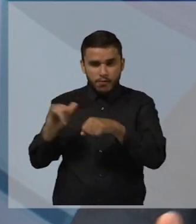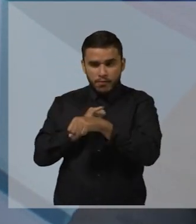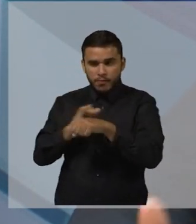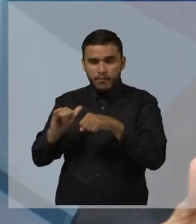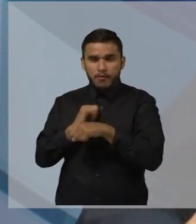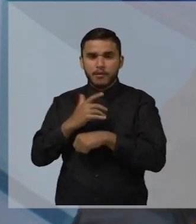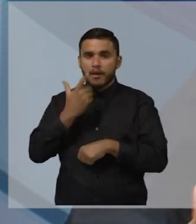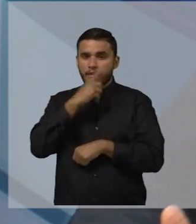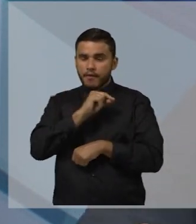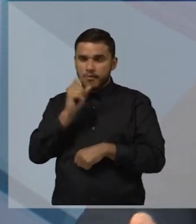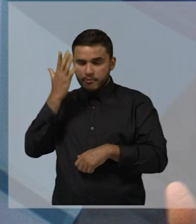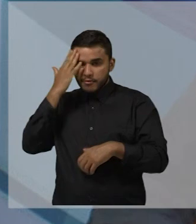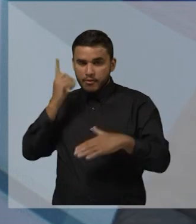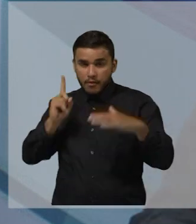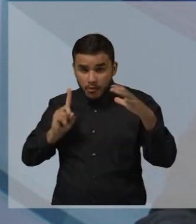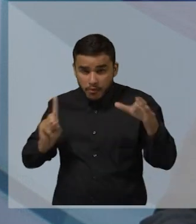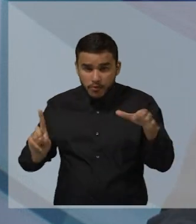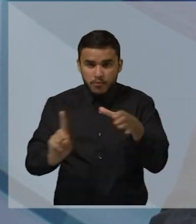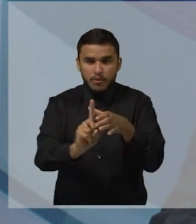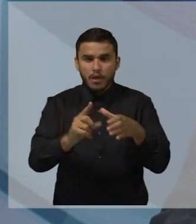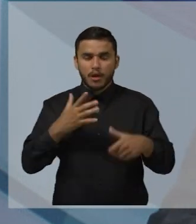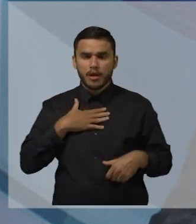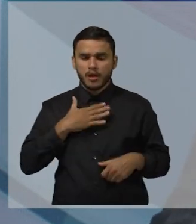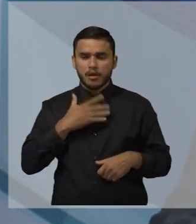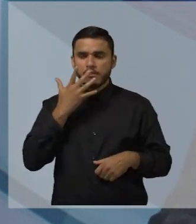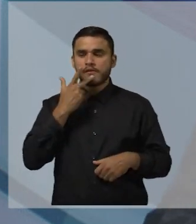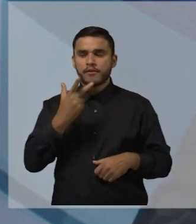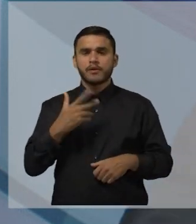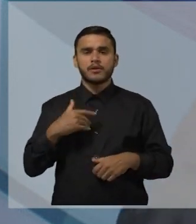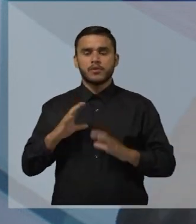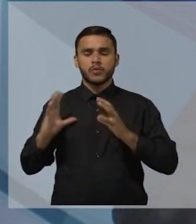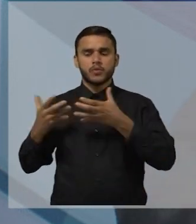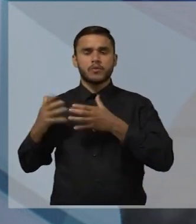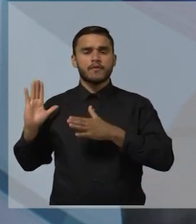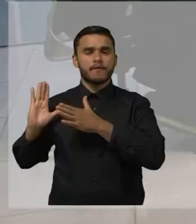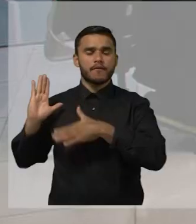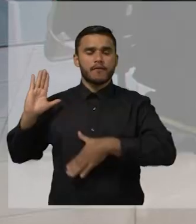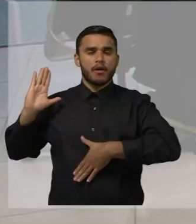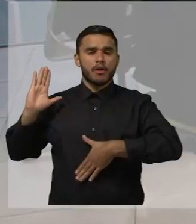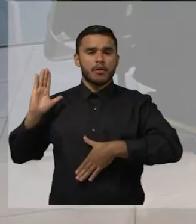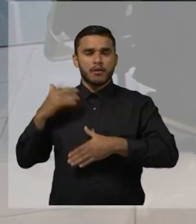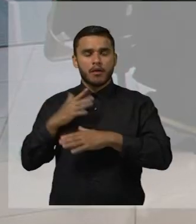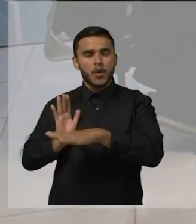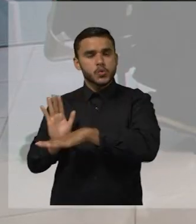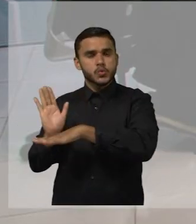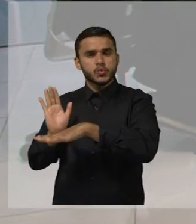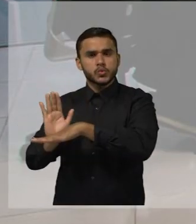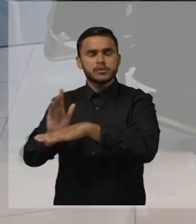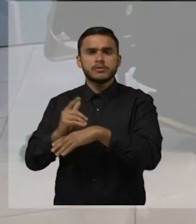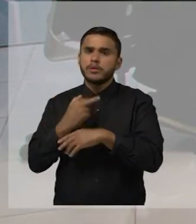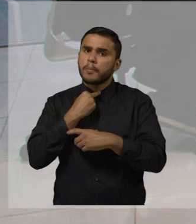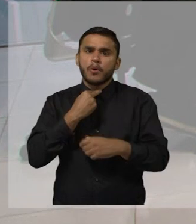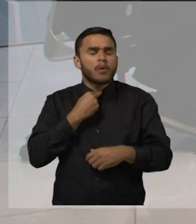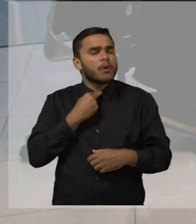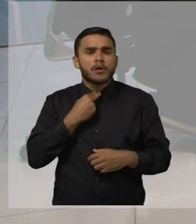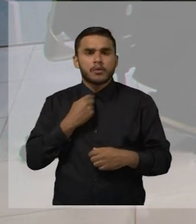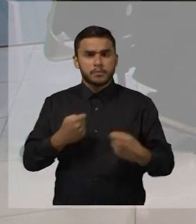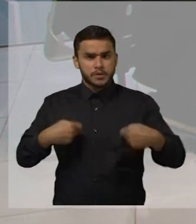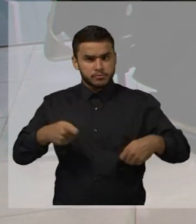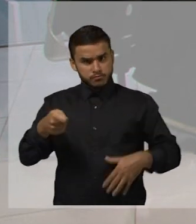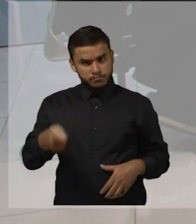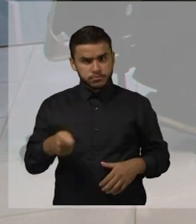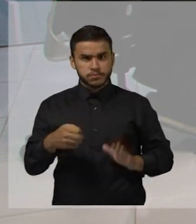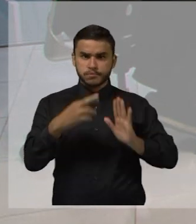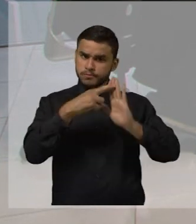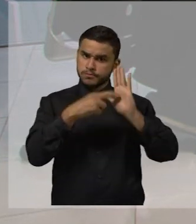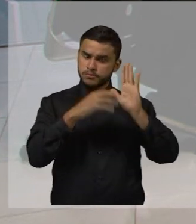ficar vulnerável, não pode ter ingerência política. É uma área que precisa de ter competência, dedicação,